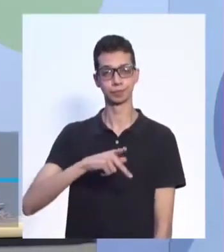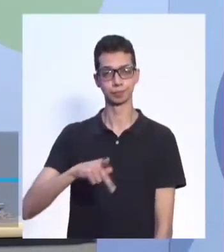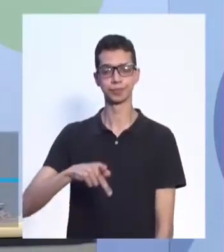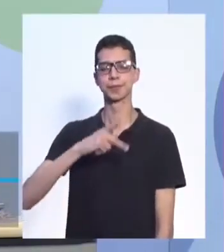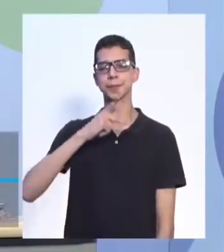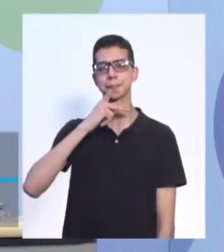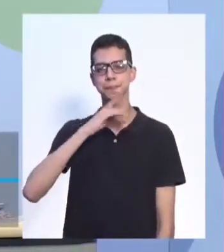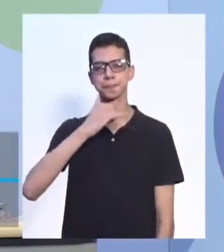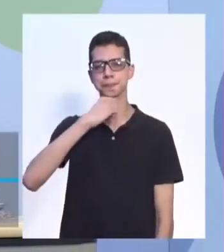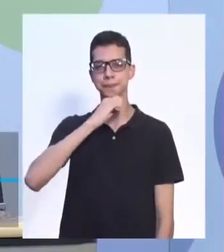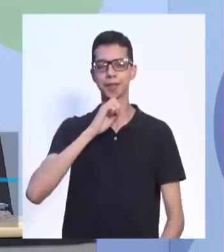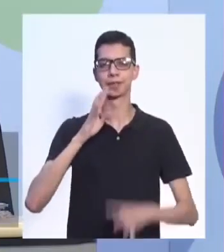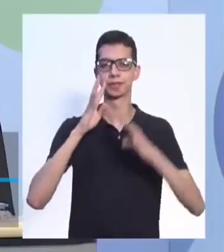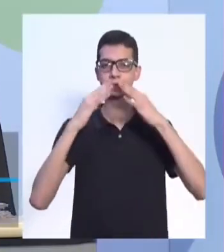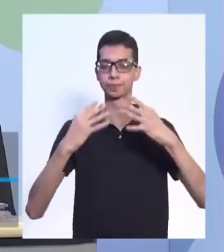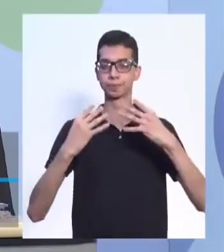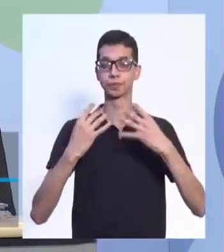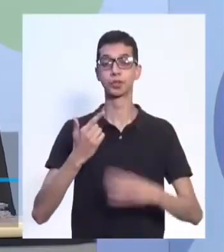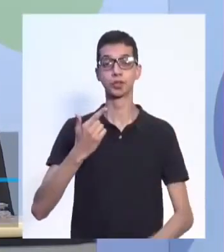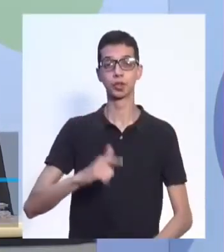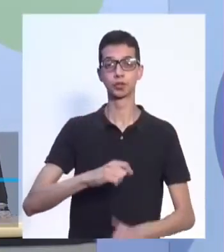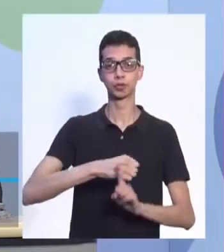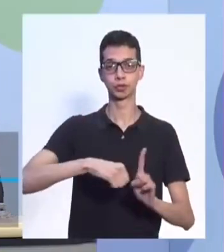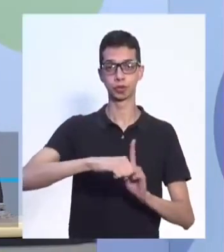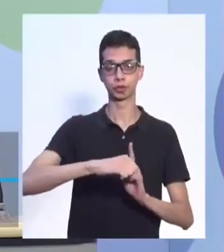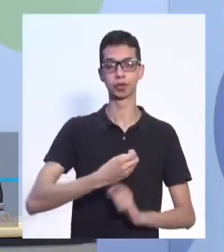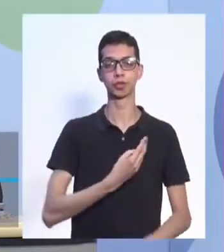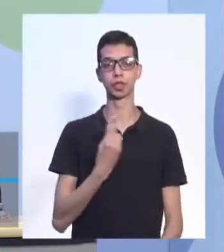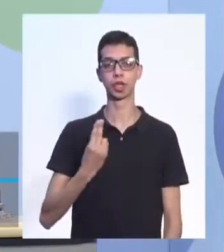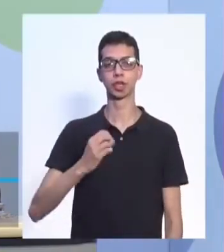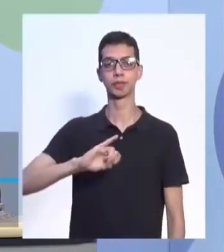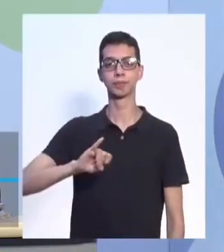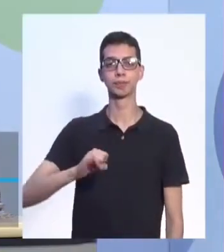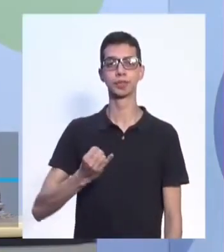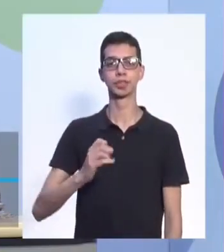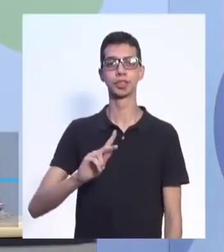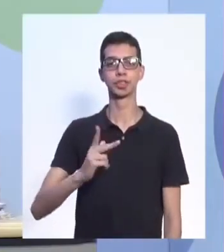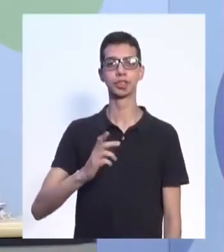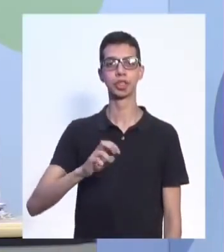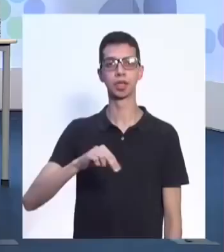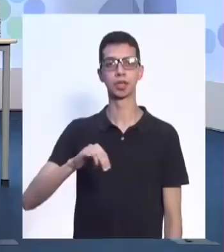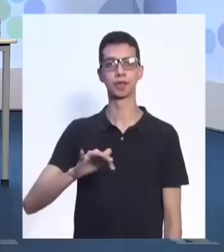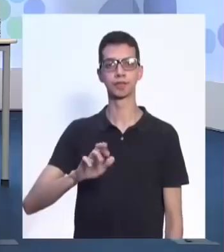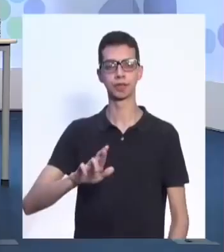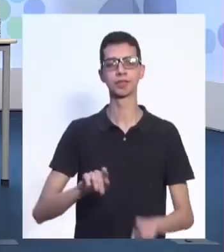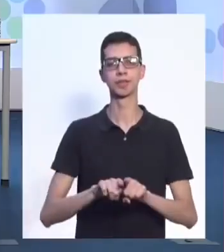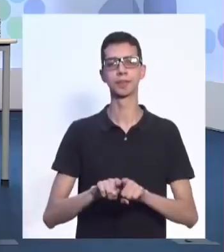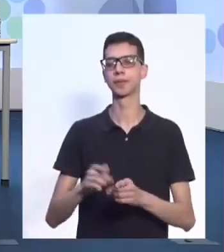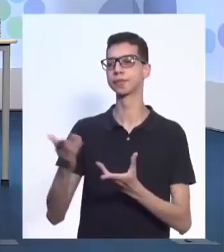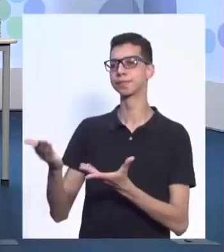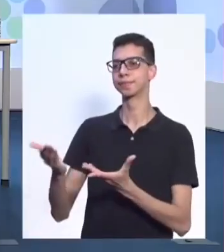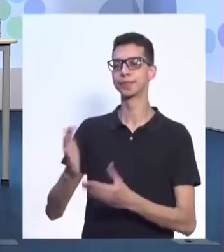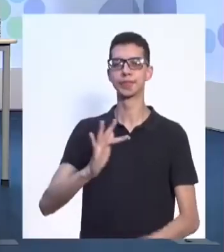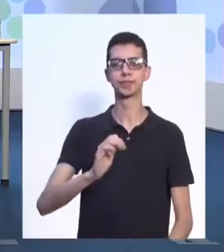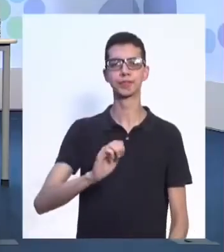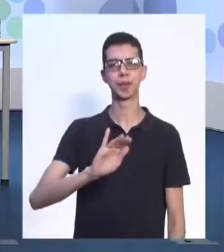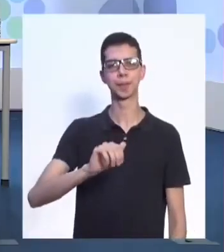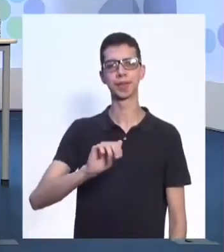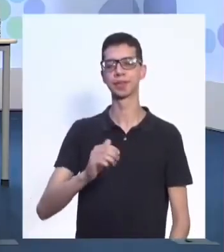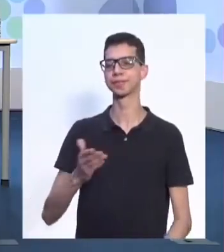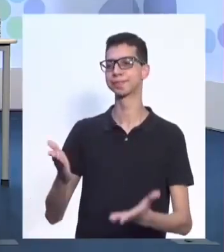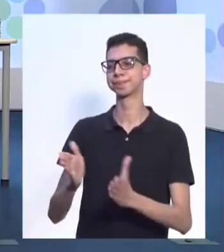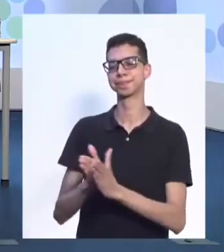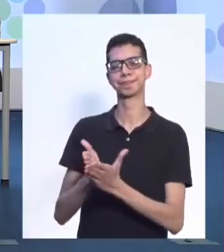de Sociologia. Eu sou a professora Jennifer, estamos com a maravilhosa Fabiana. Ai, somos uma dupla apenas